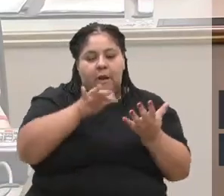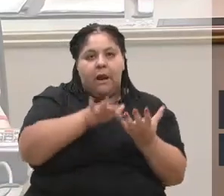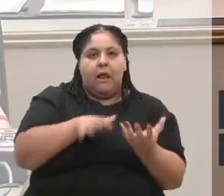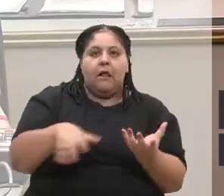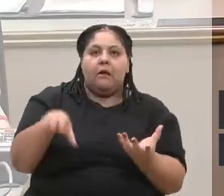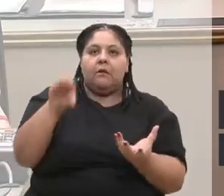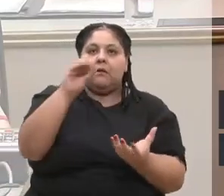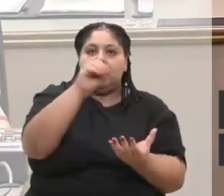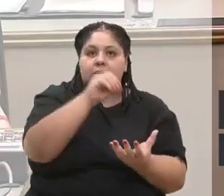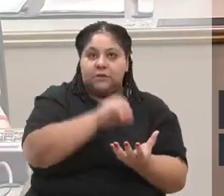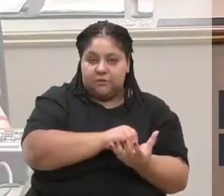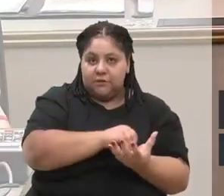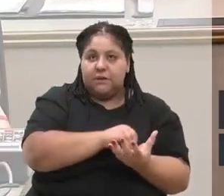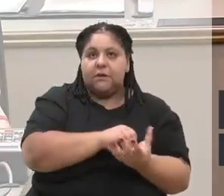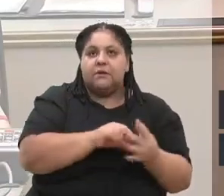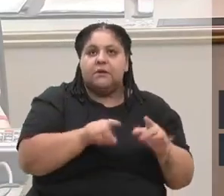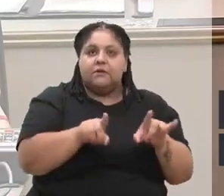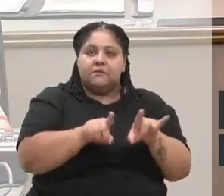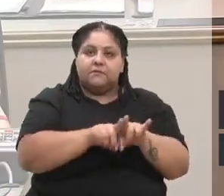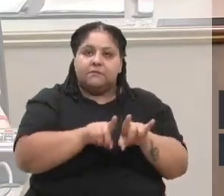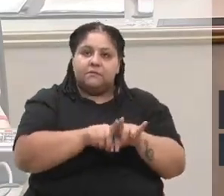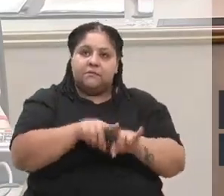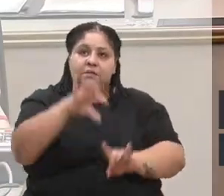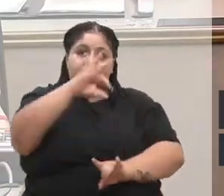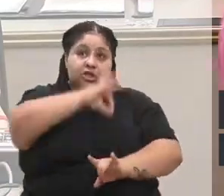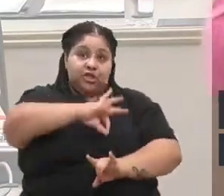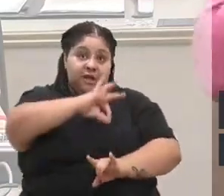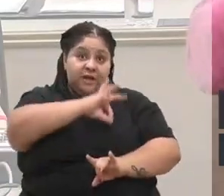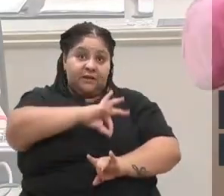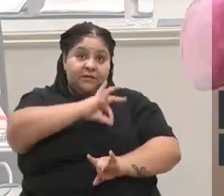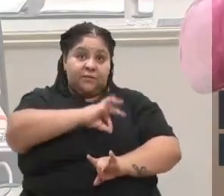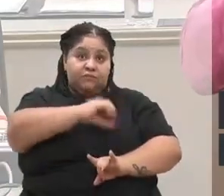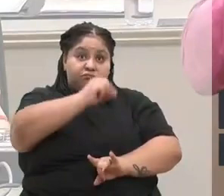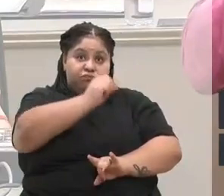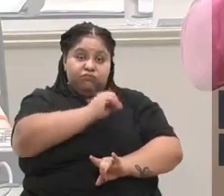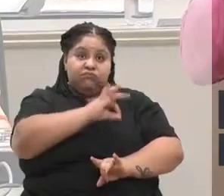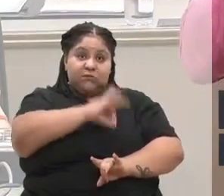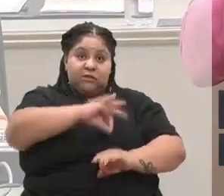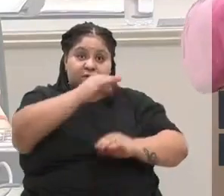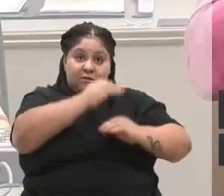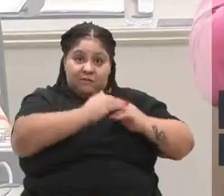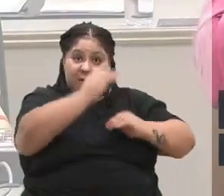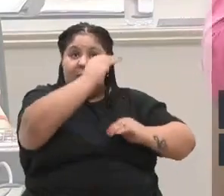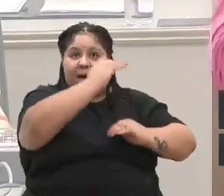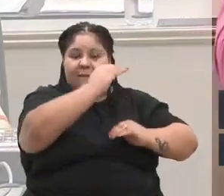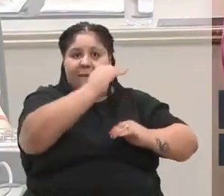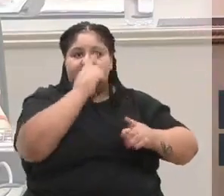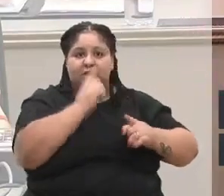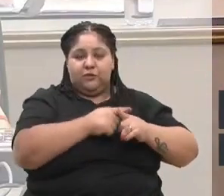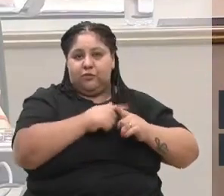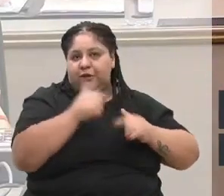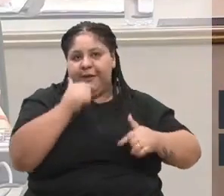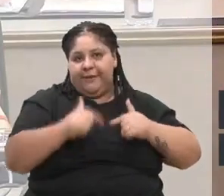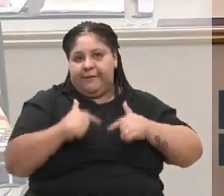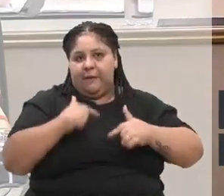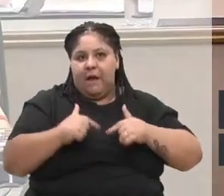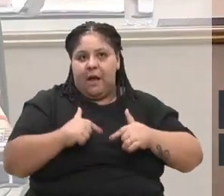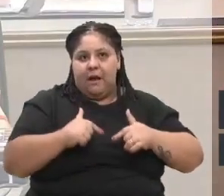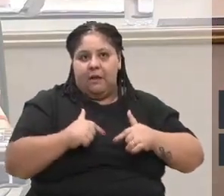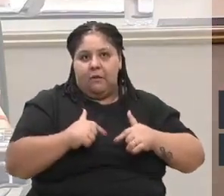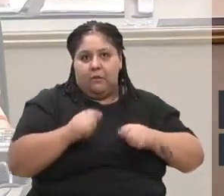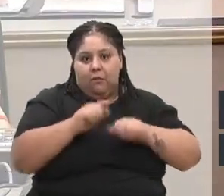a insalubridade e que tem direito, porque se ele corta a grama não só pelo